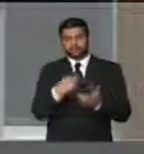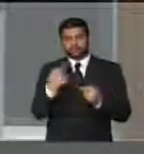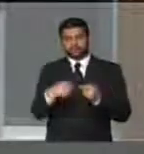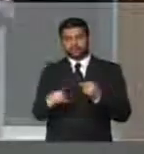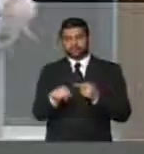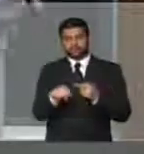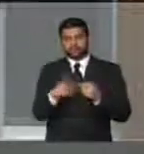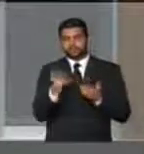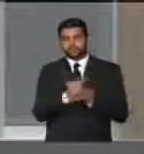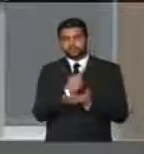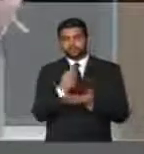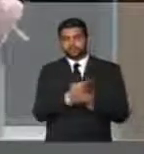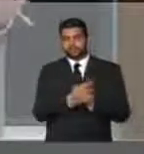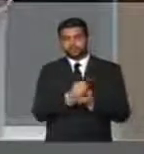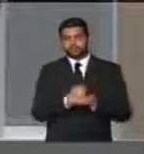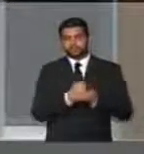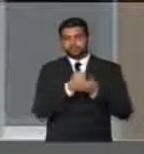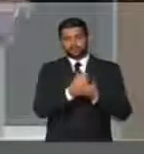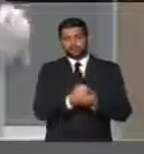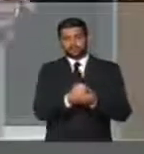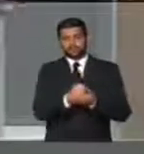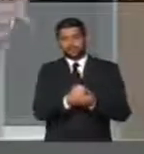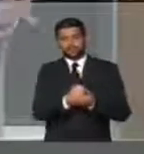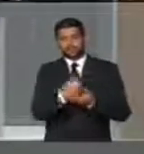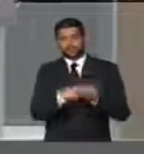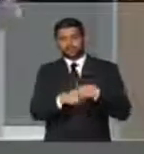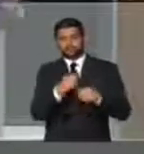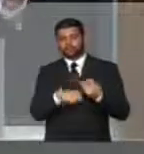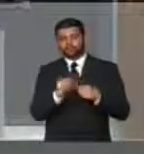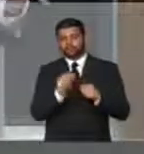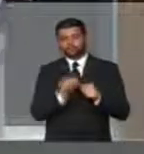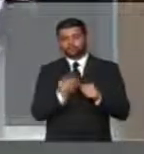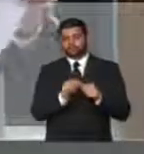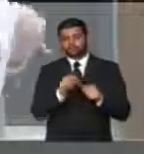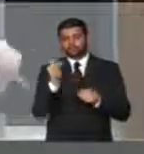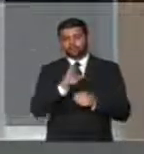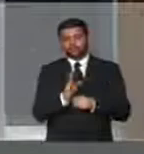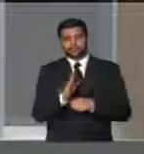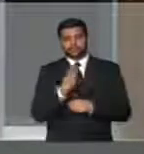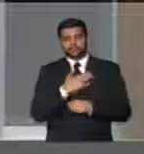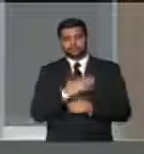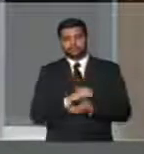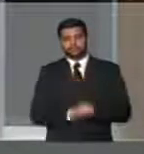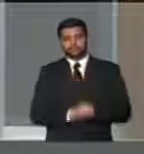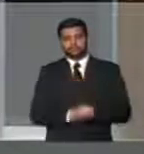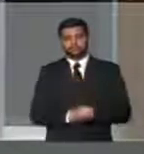contra as arbitrariedades e as concessões ao poder econômico que são feitas nesse país.